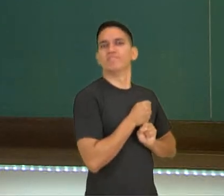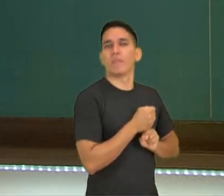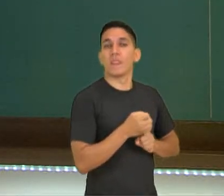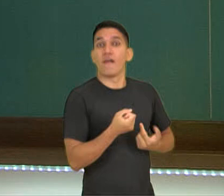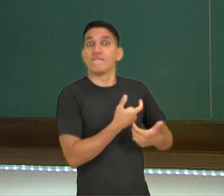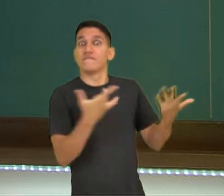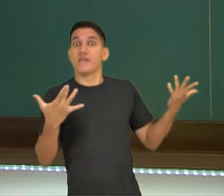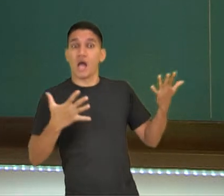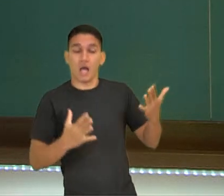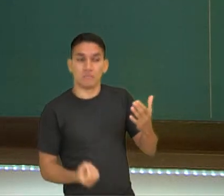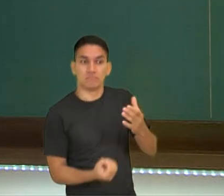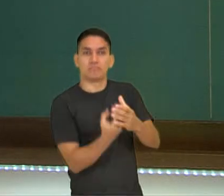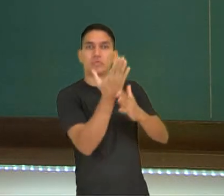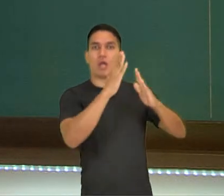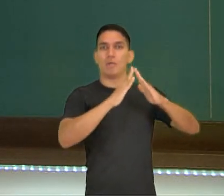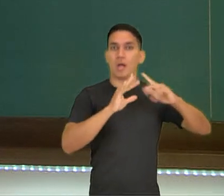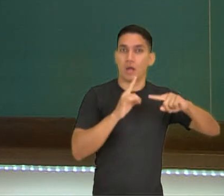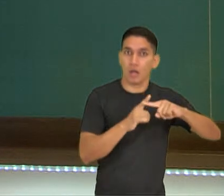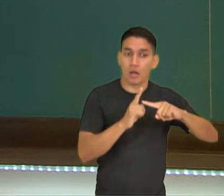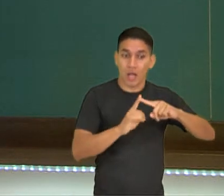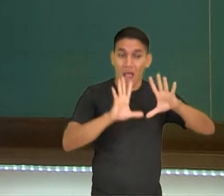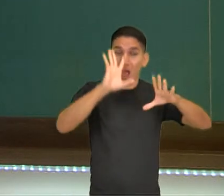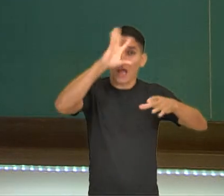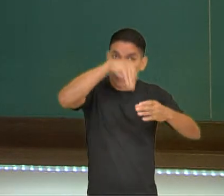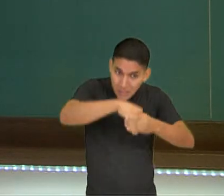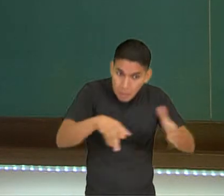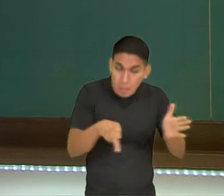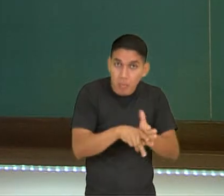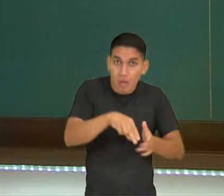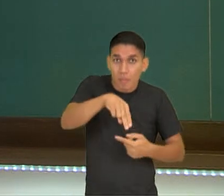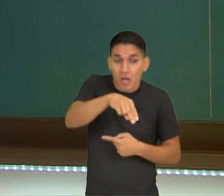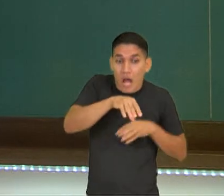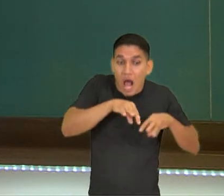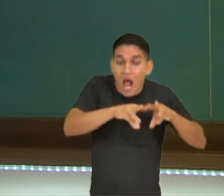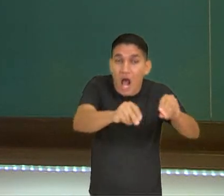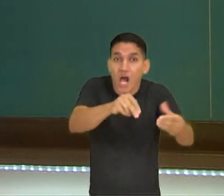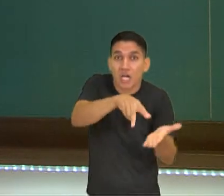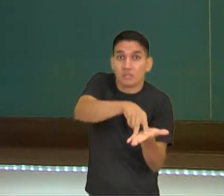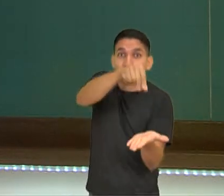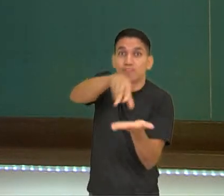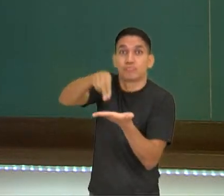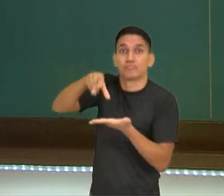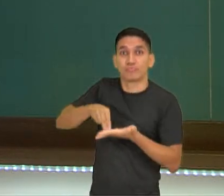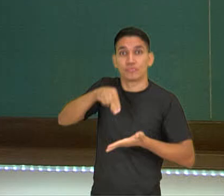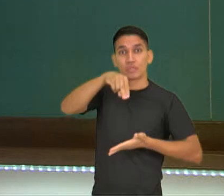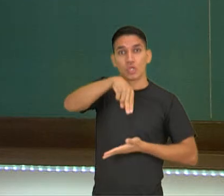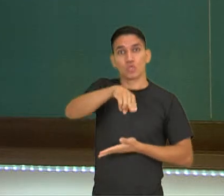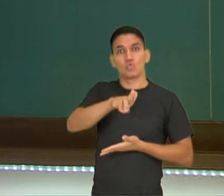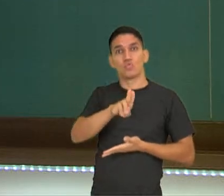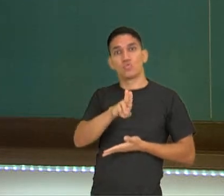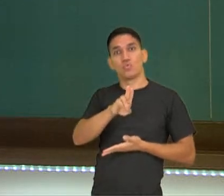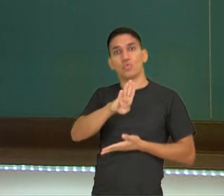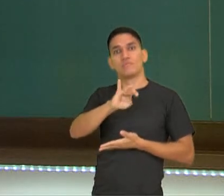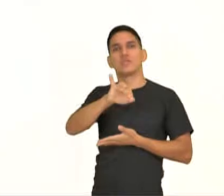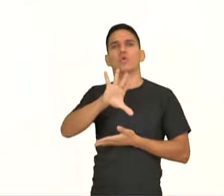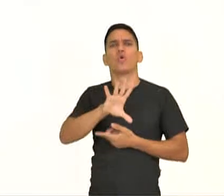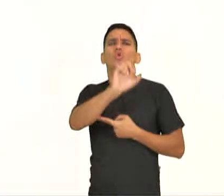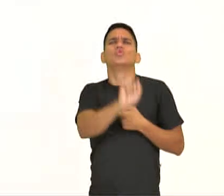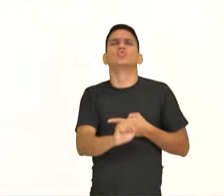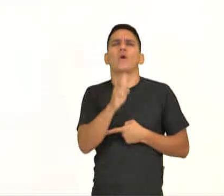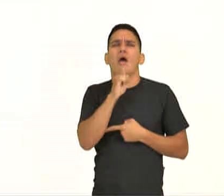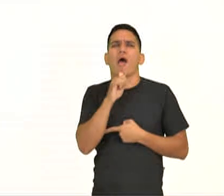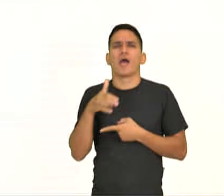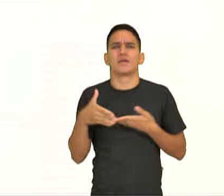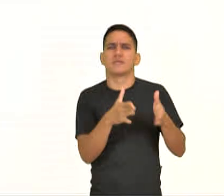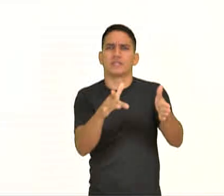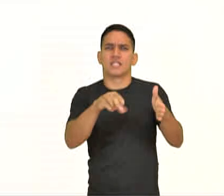egípcios construídos dentro do solo núbio, do solo cuxita, na parte sul do rio Nilo. Esse